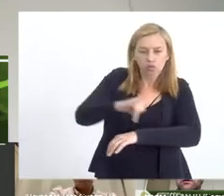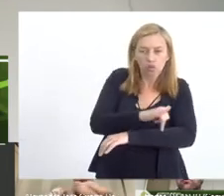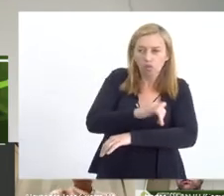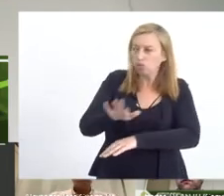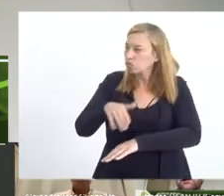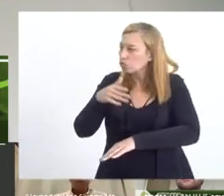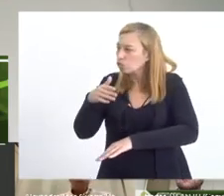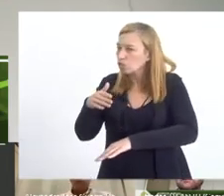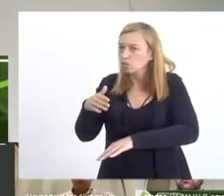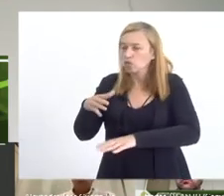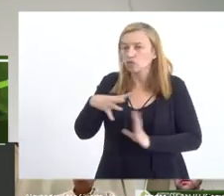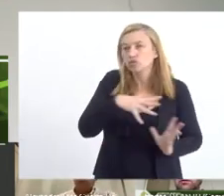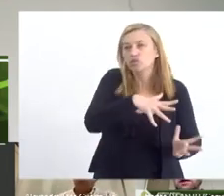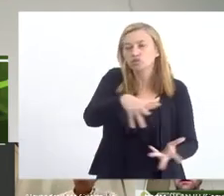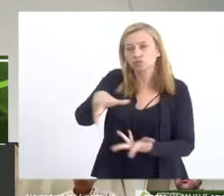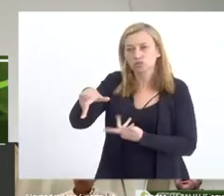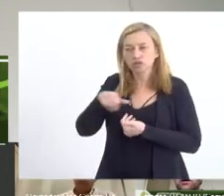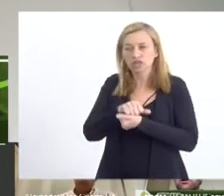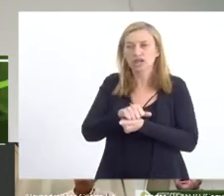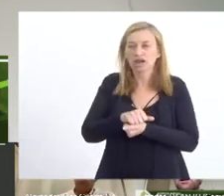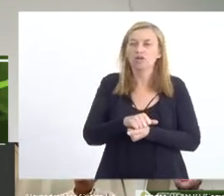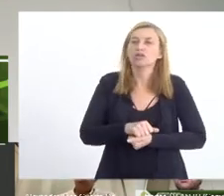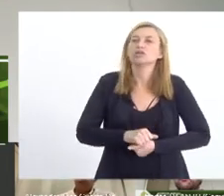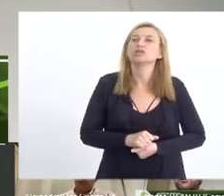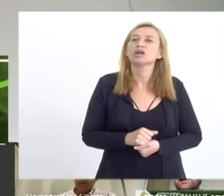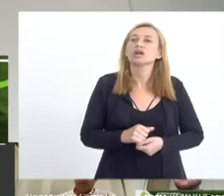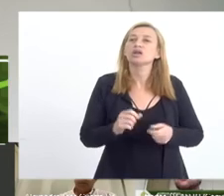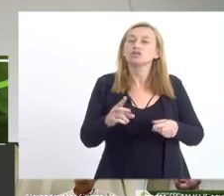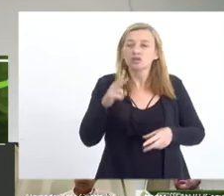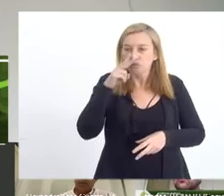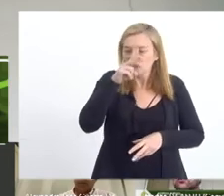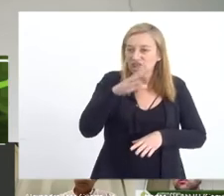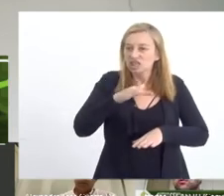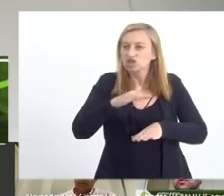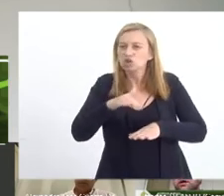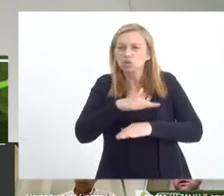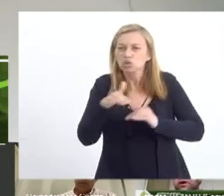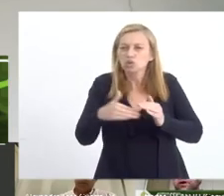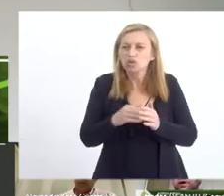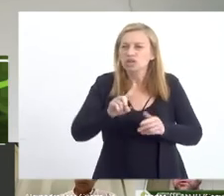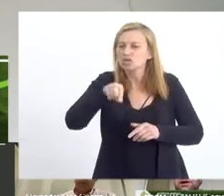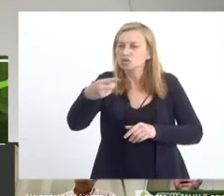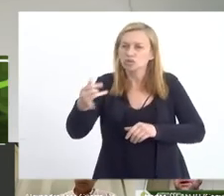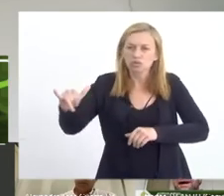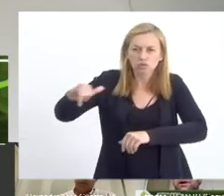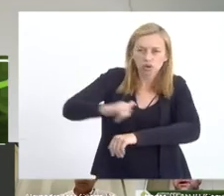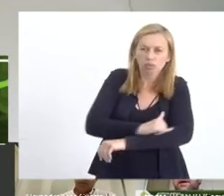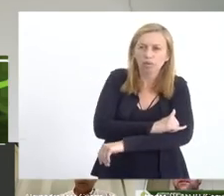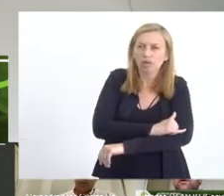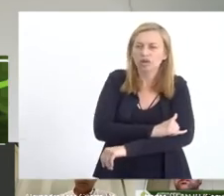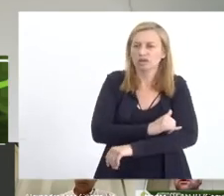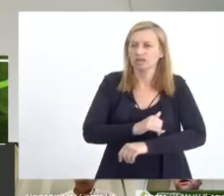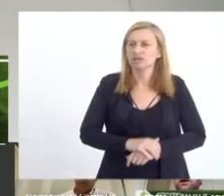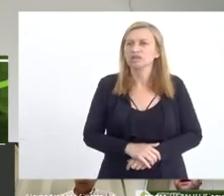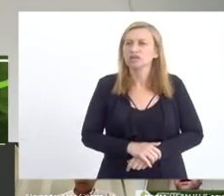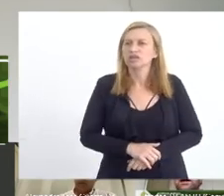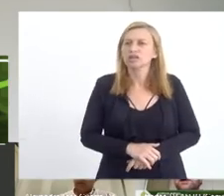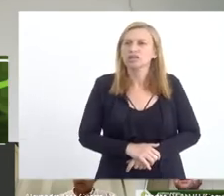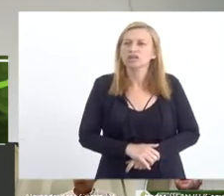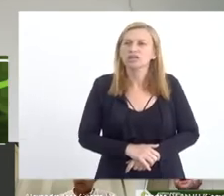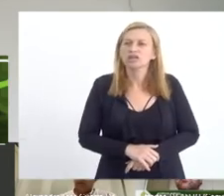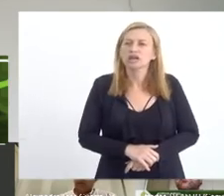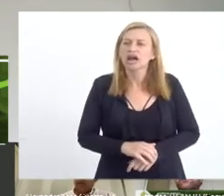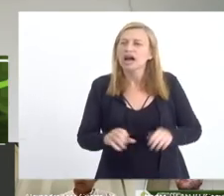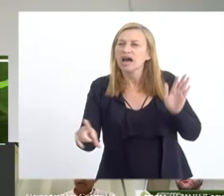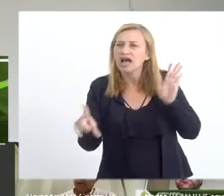e com o fortalecimento do hub internacional, a gente fortalece todos os outros aeroportos. Isso é claro, tanto que a